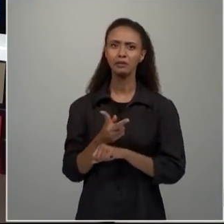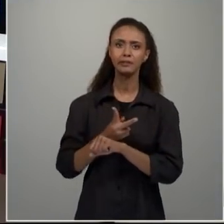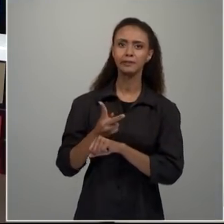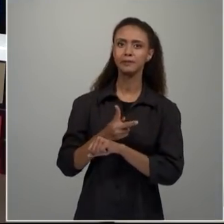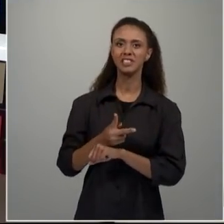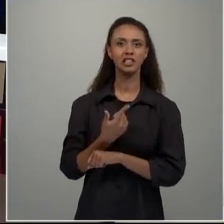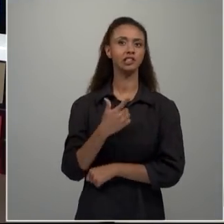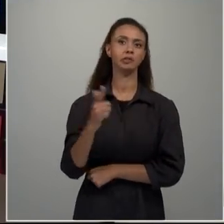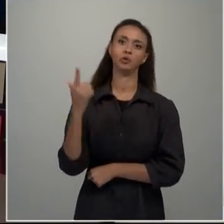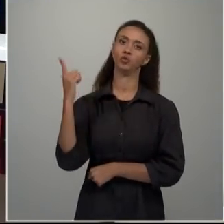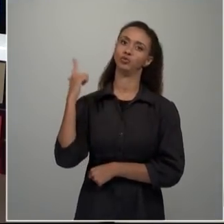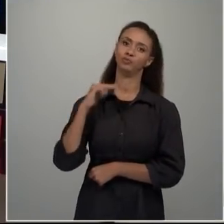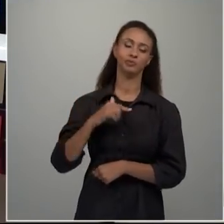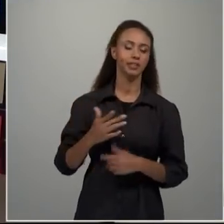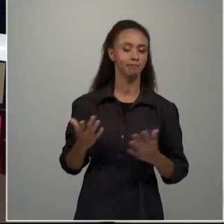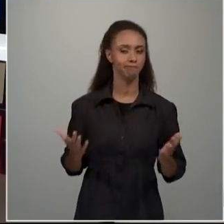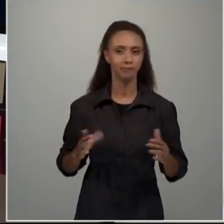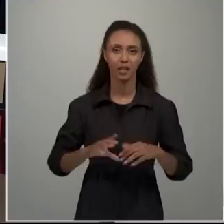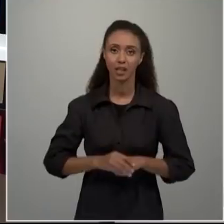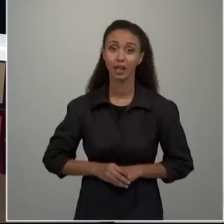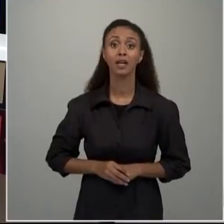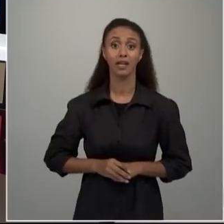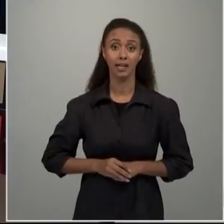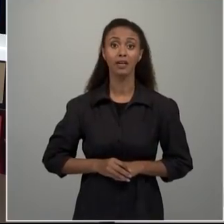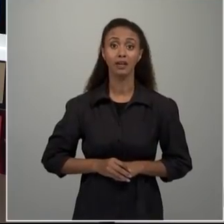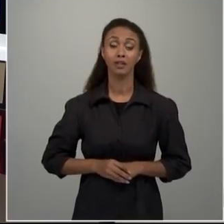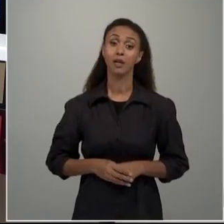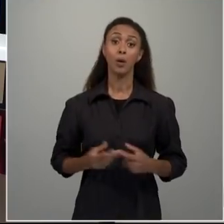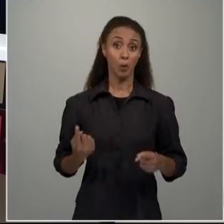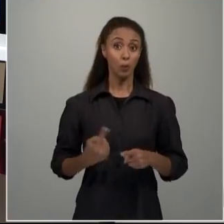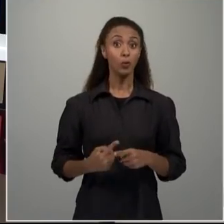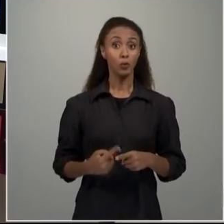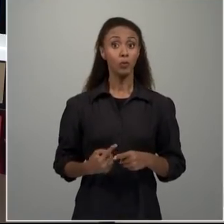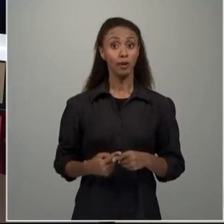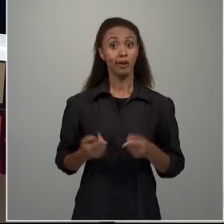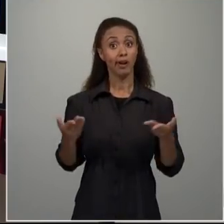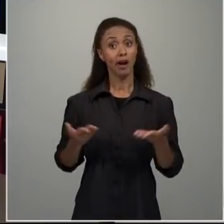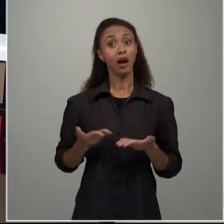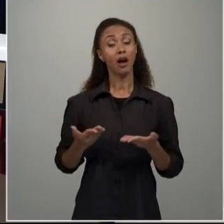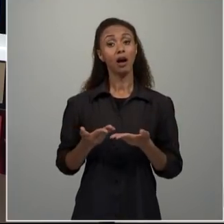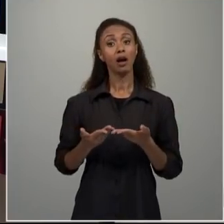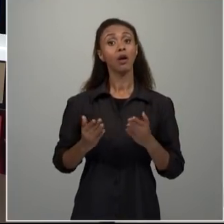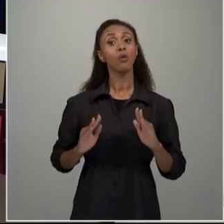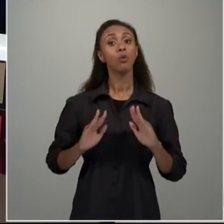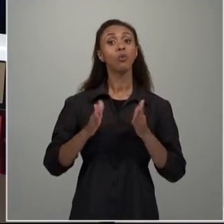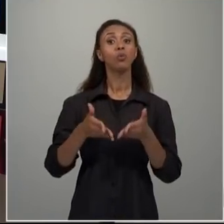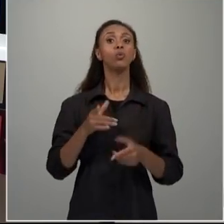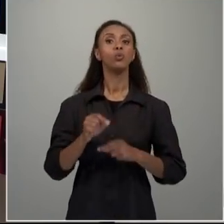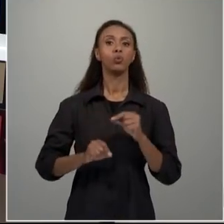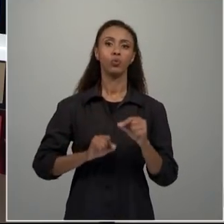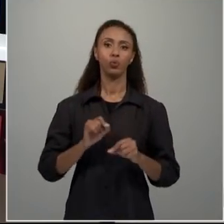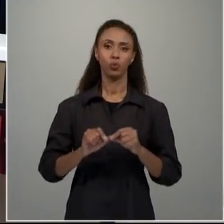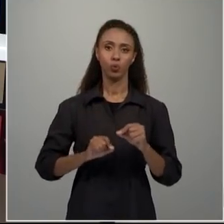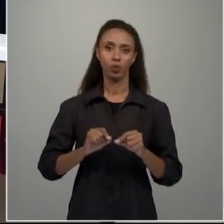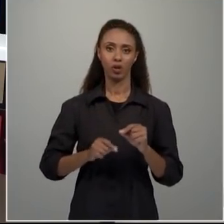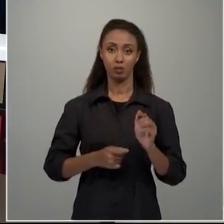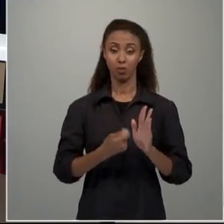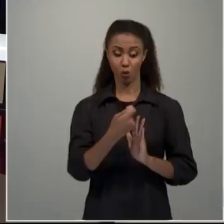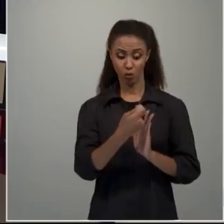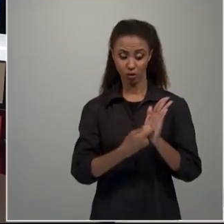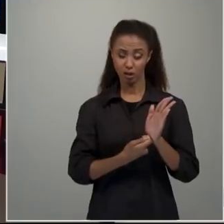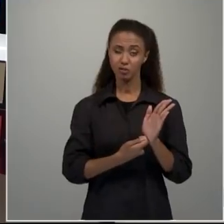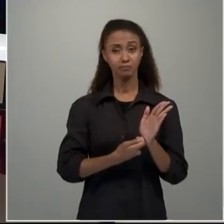tem tá porque nós estamos é na verdade trabalhando com um texto que na verdade um